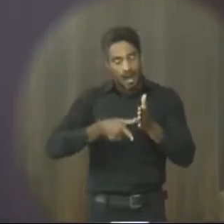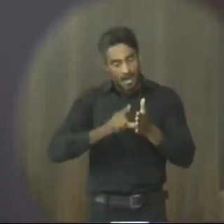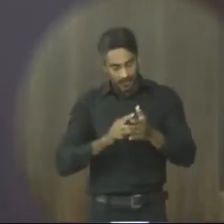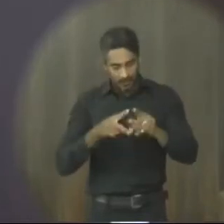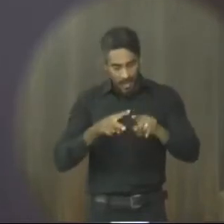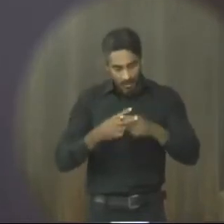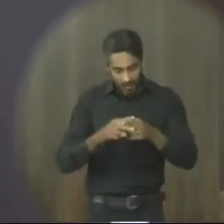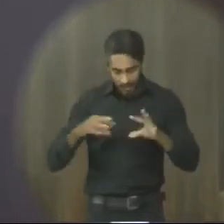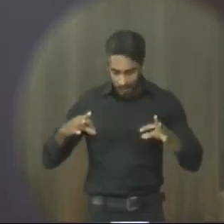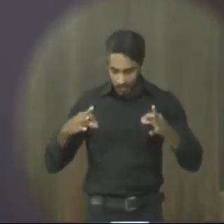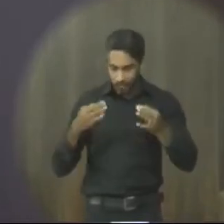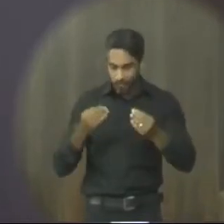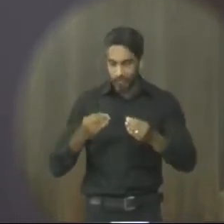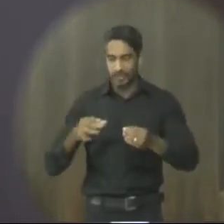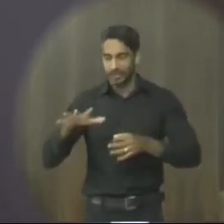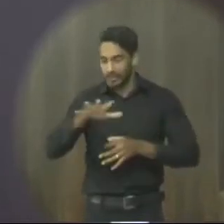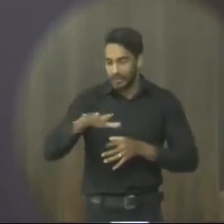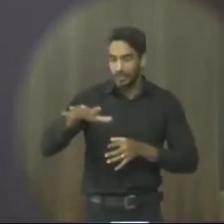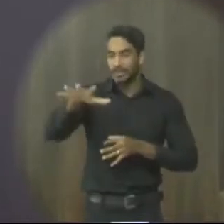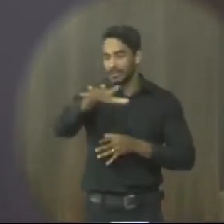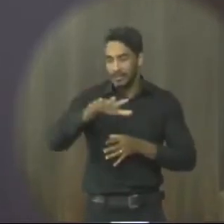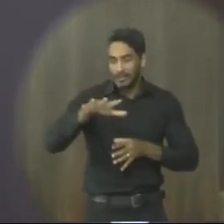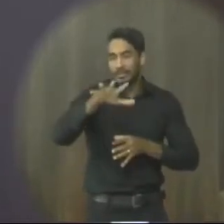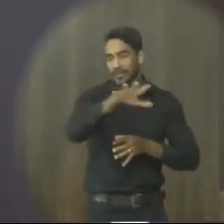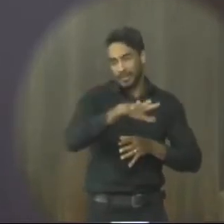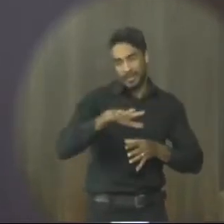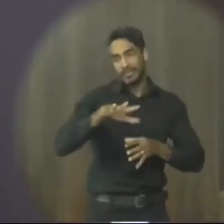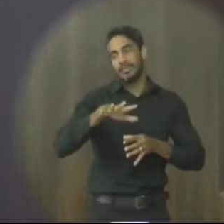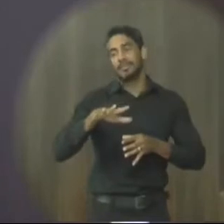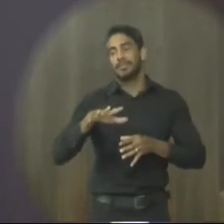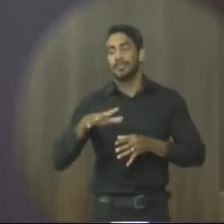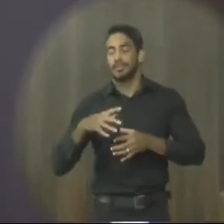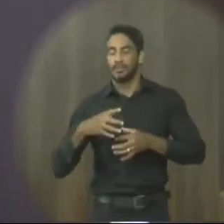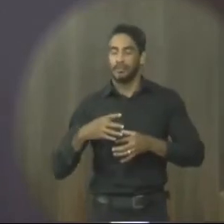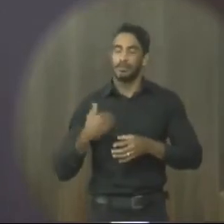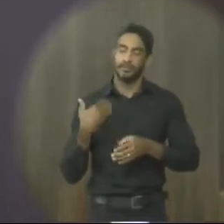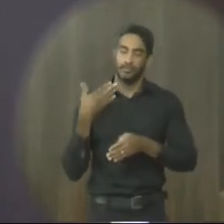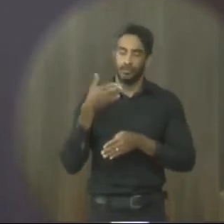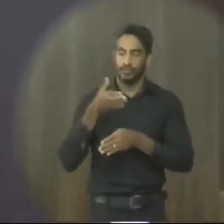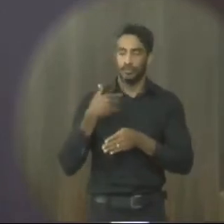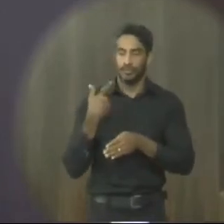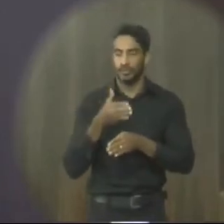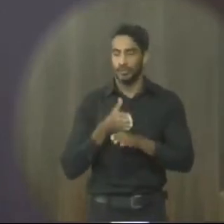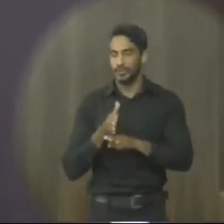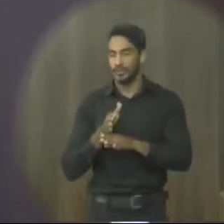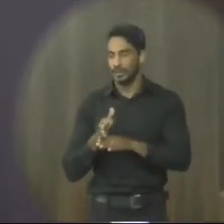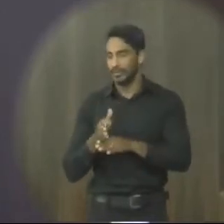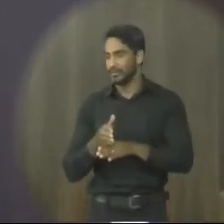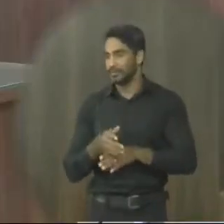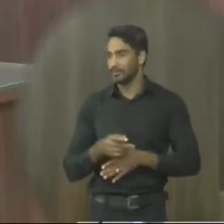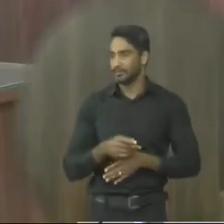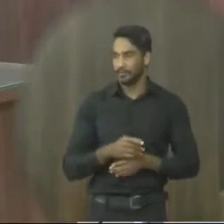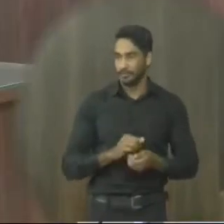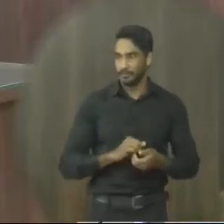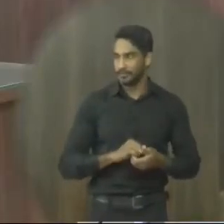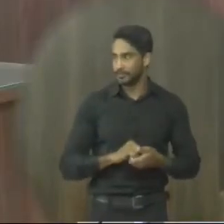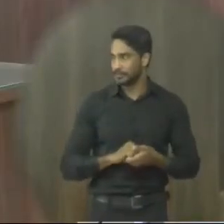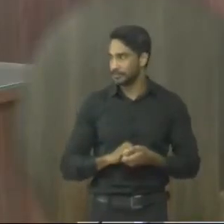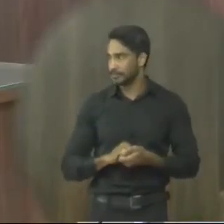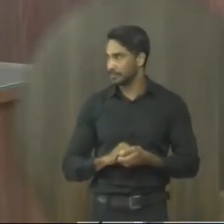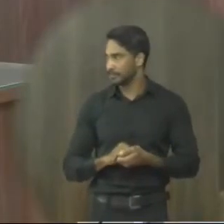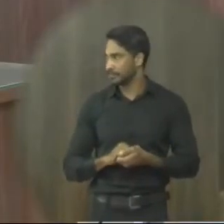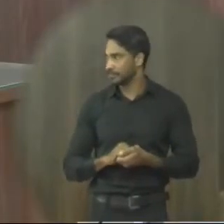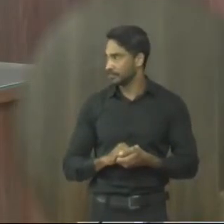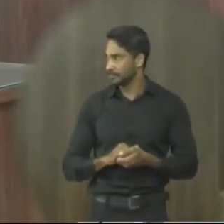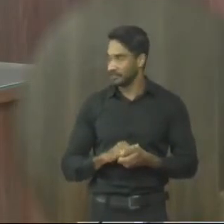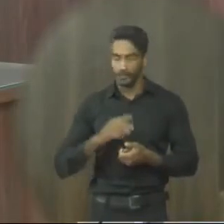atendendo a todas as regiões, né? Os nossos acessos. Presidente. Alô, presidente. Quem